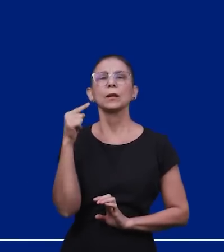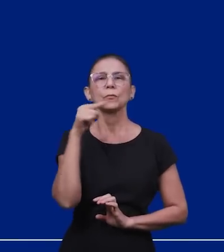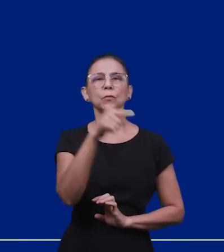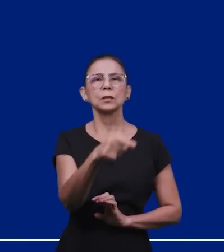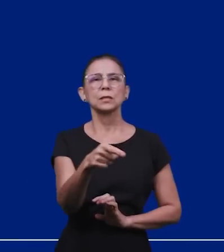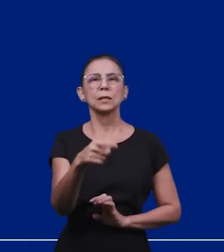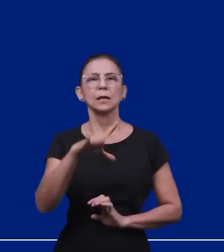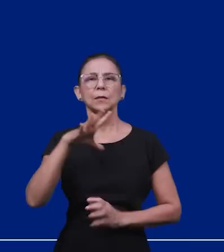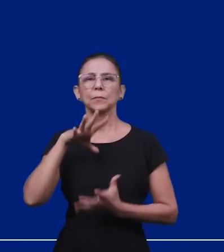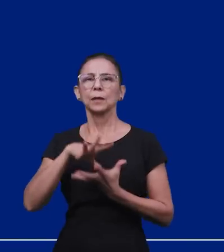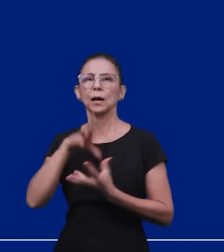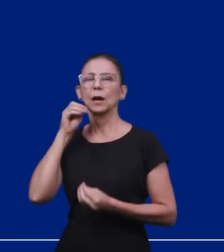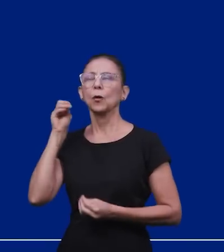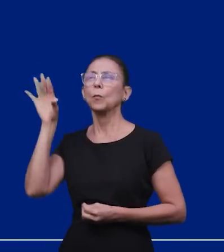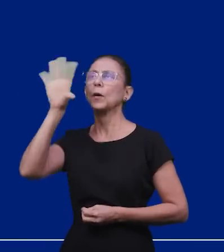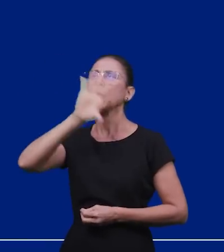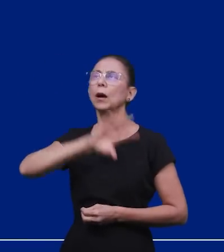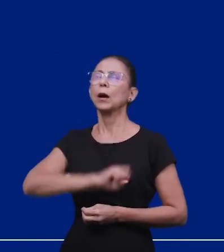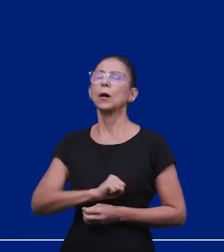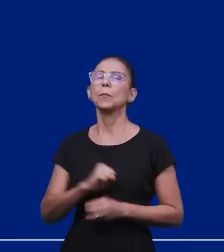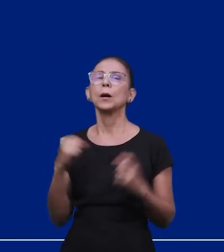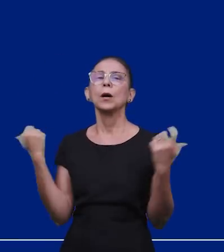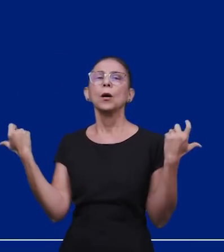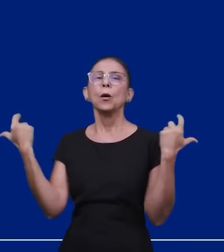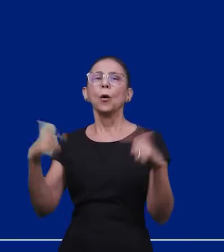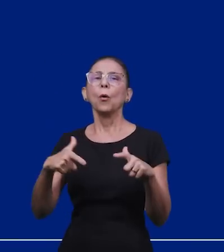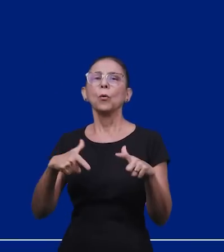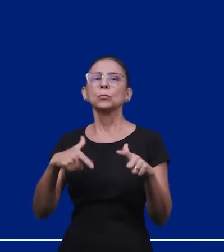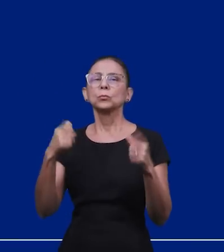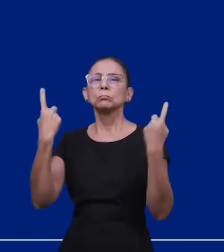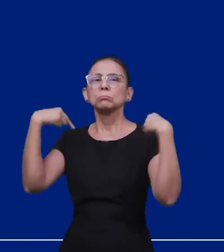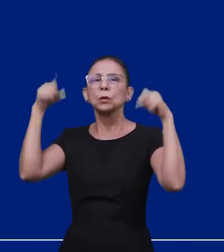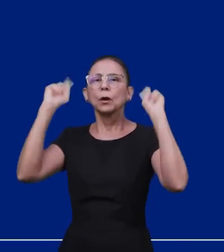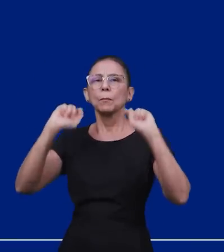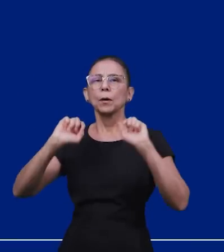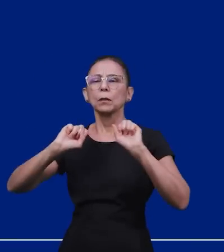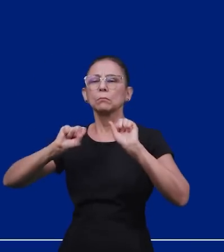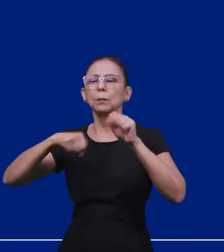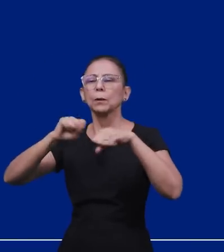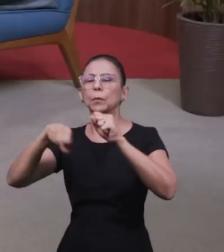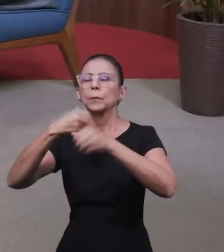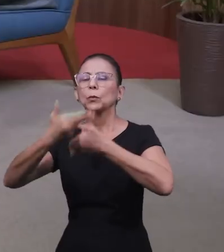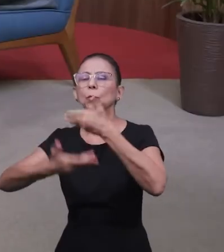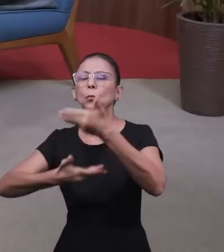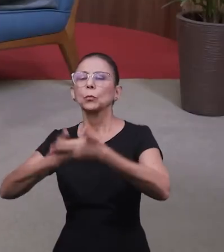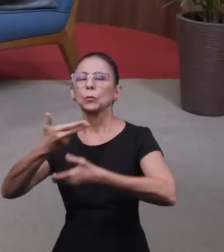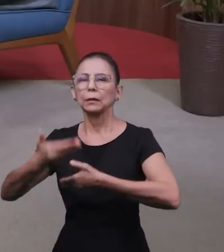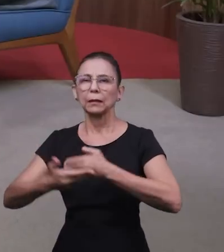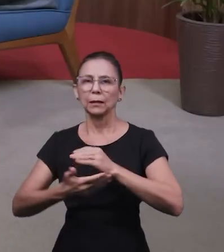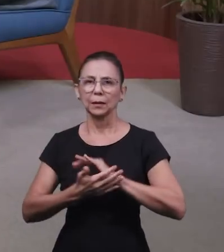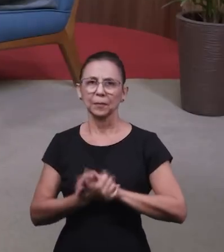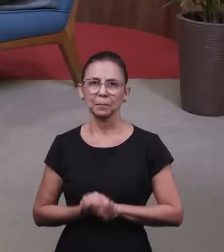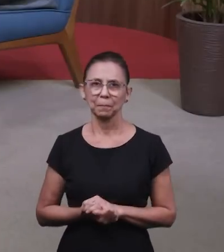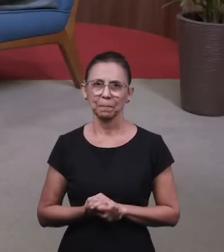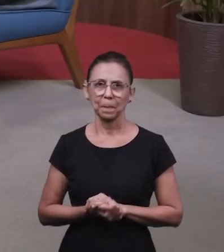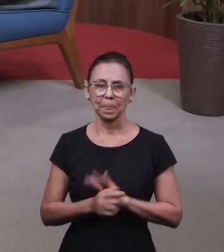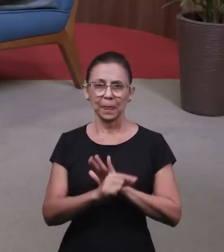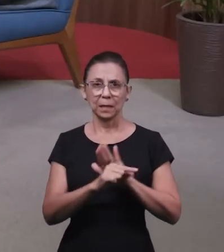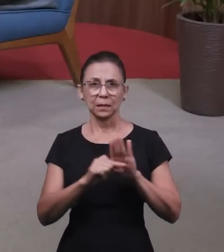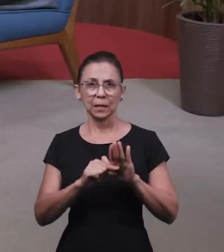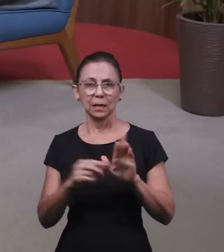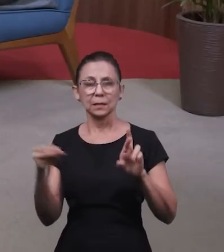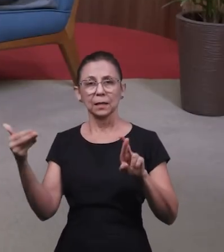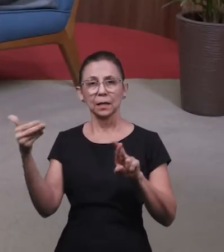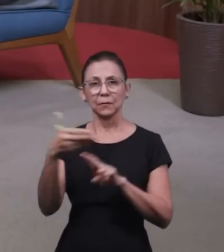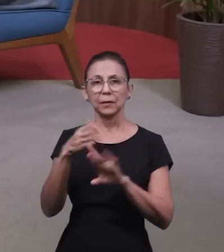a quem ama a minha alma, onde apacentas o teu rebanho? A que doutrina se refere esse verso? A